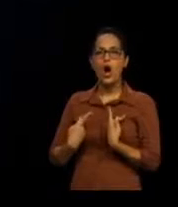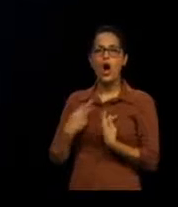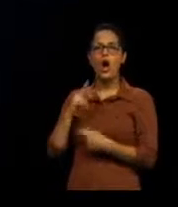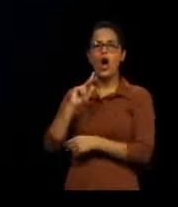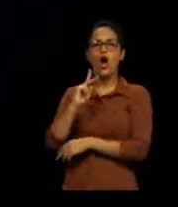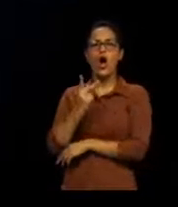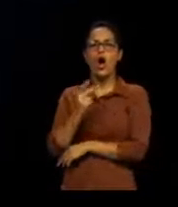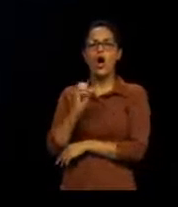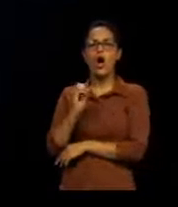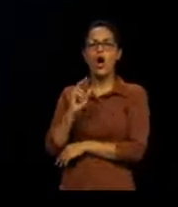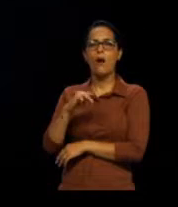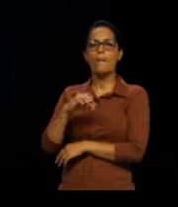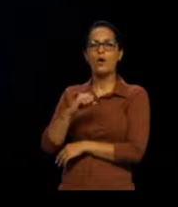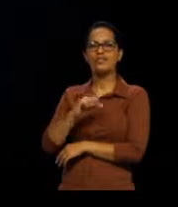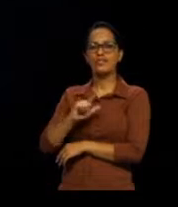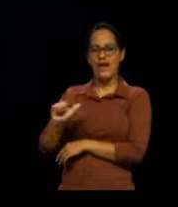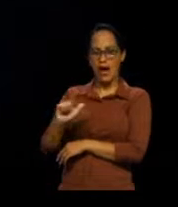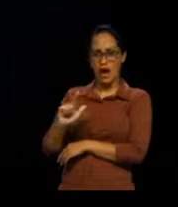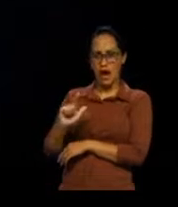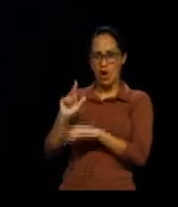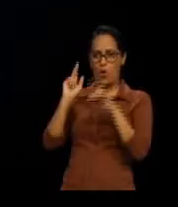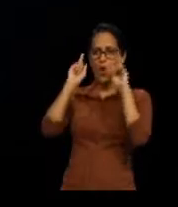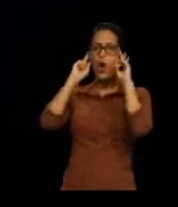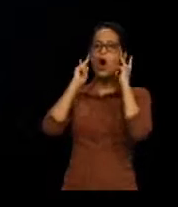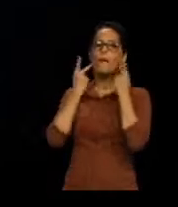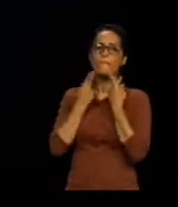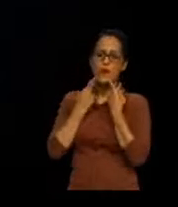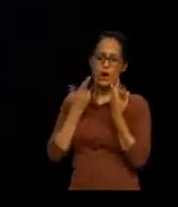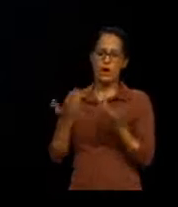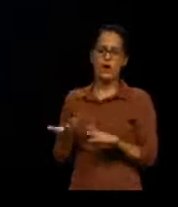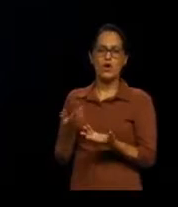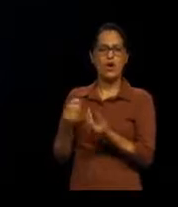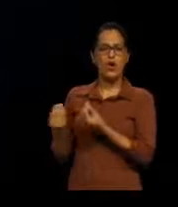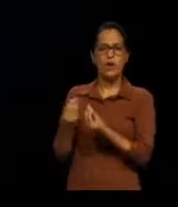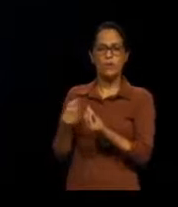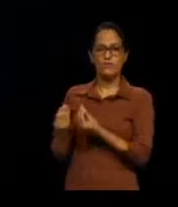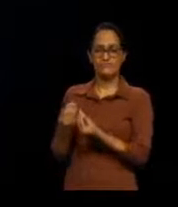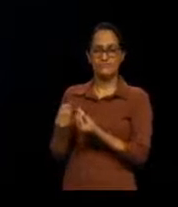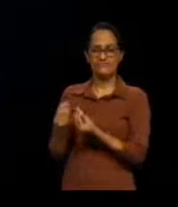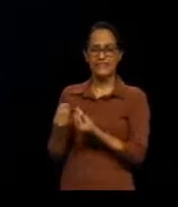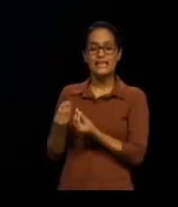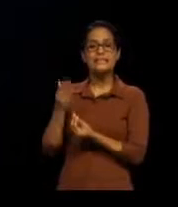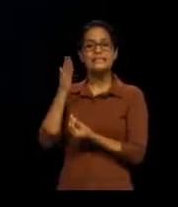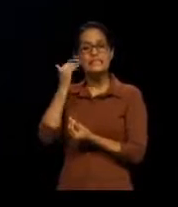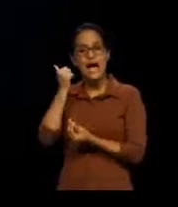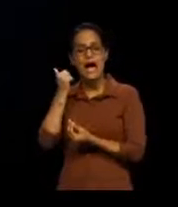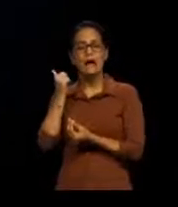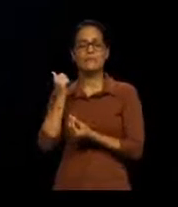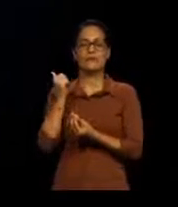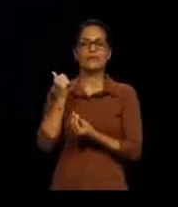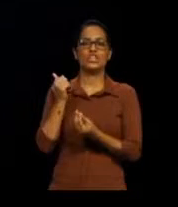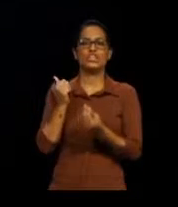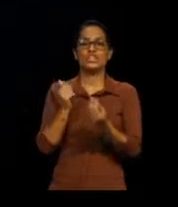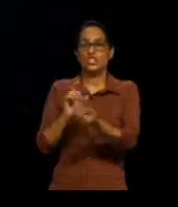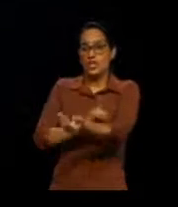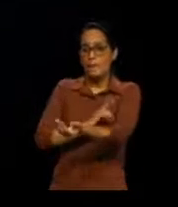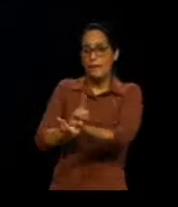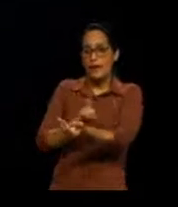que a diabetes ela vai estar relacionada diretamente com a quantidade de glicose no nosso